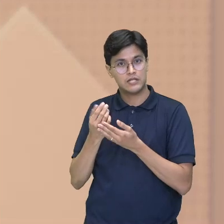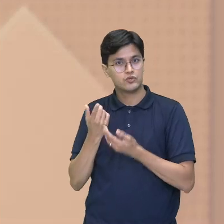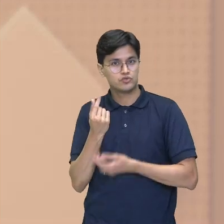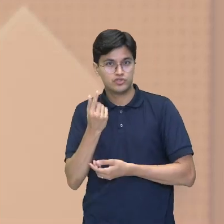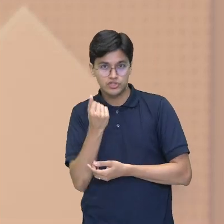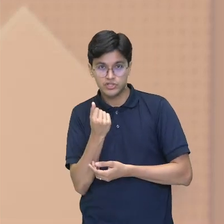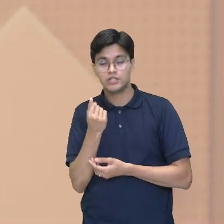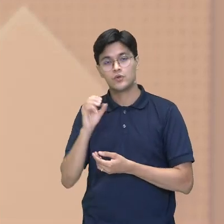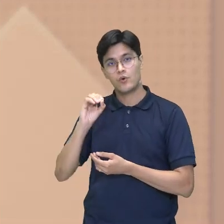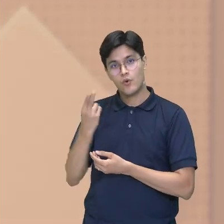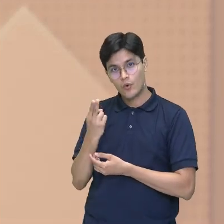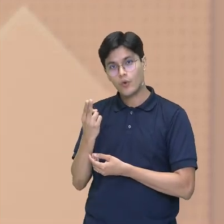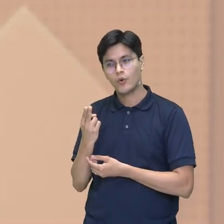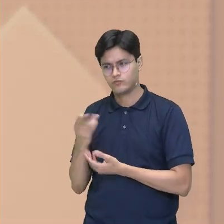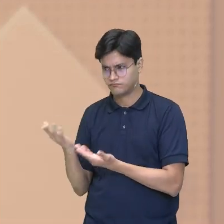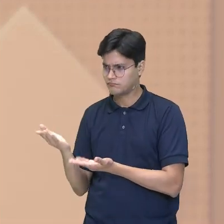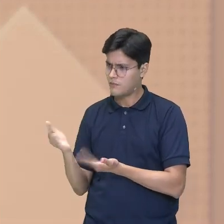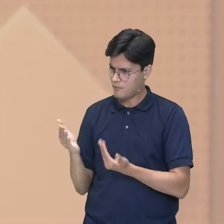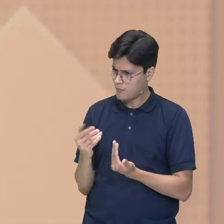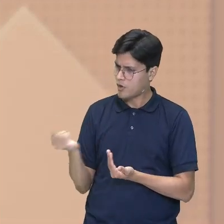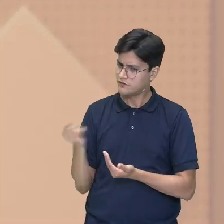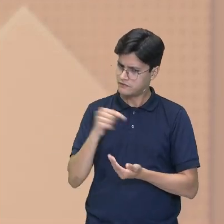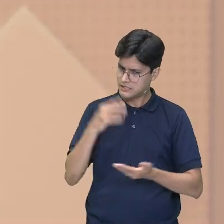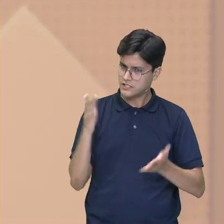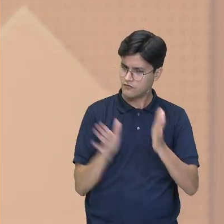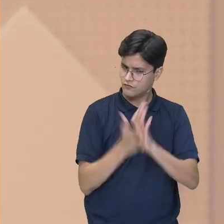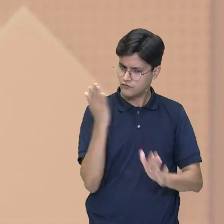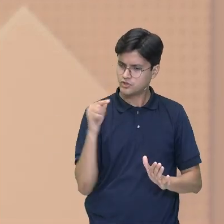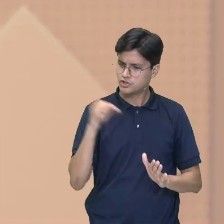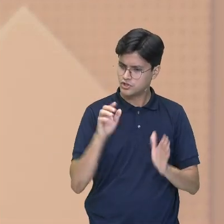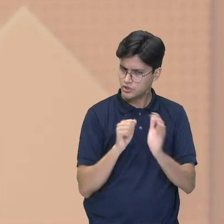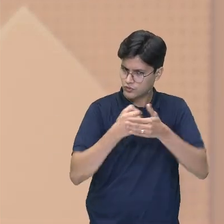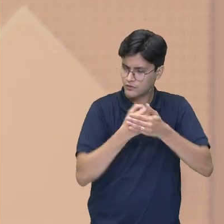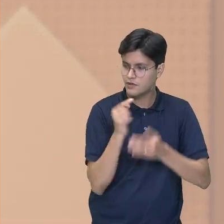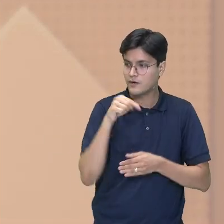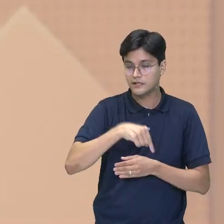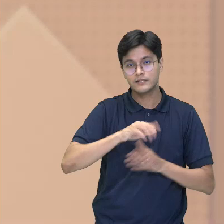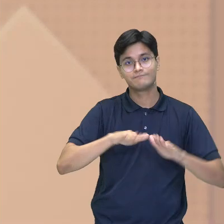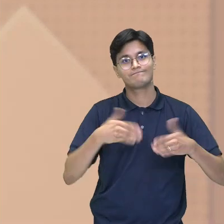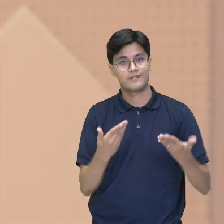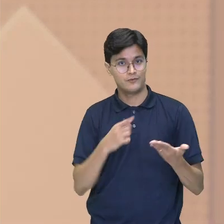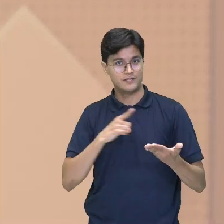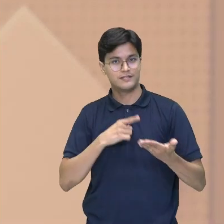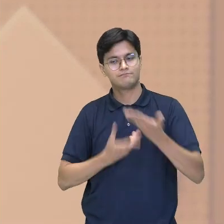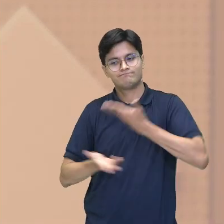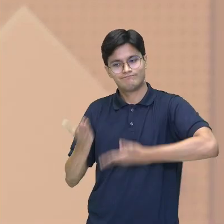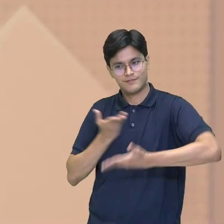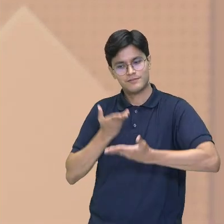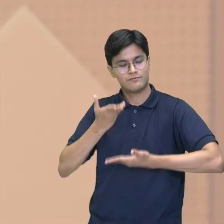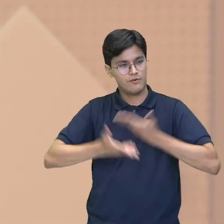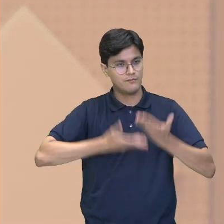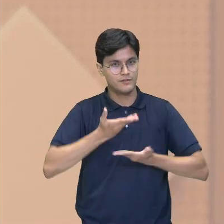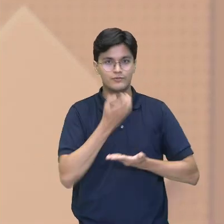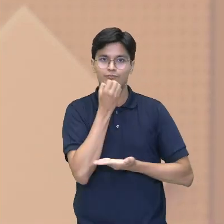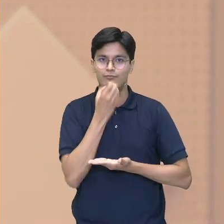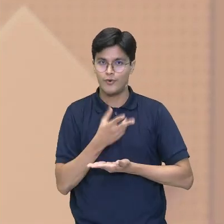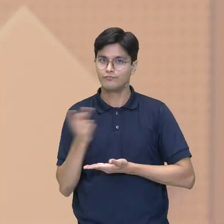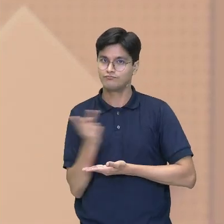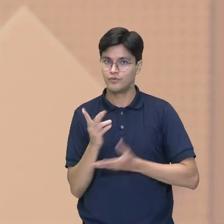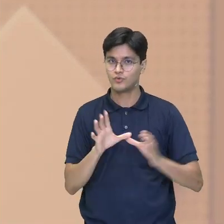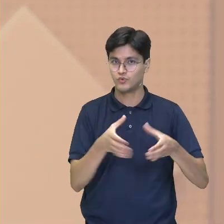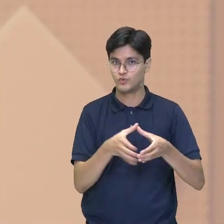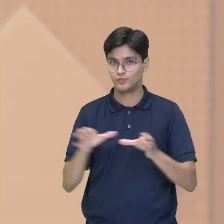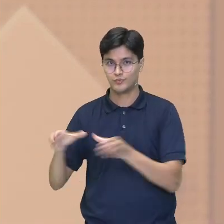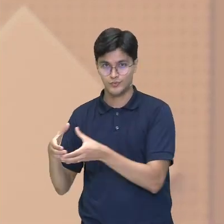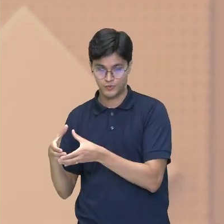nós podemos perceber que havia, sim, uma relação de cordialidade entre esses dois grupos, certo? Em